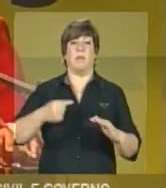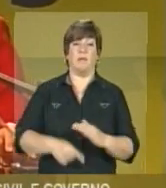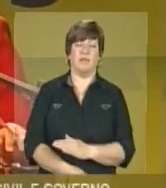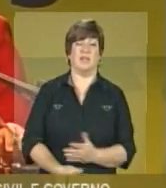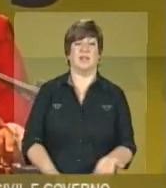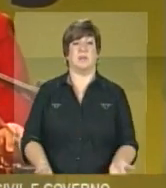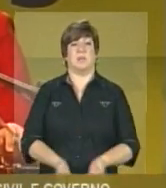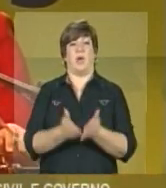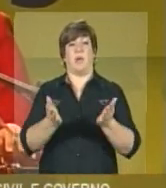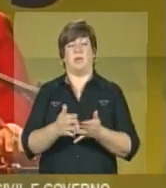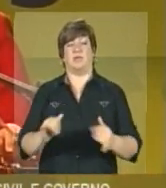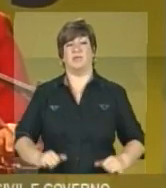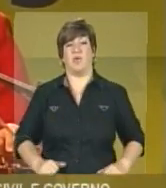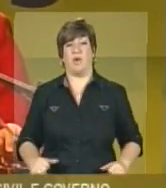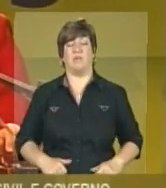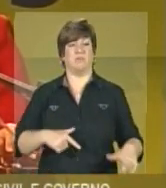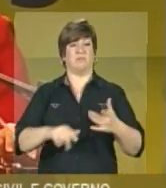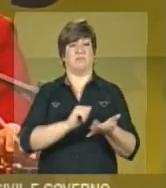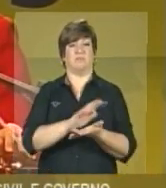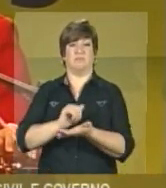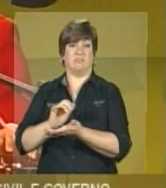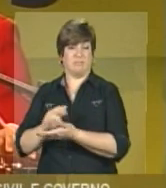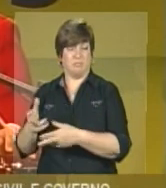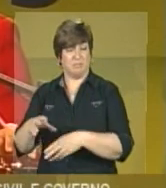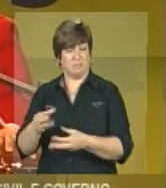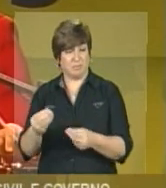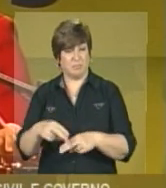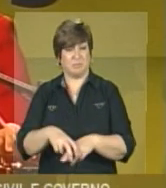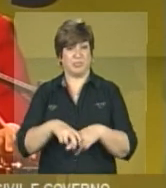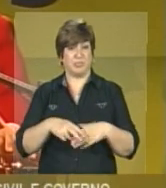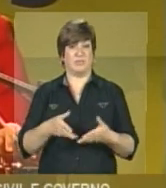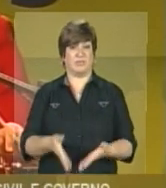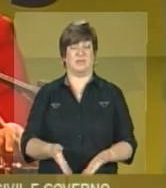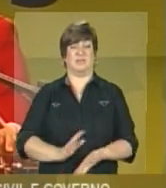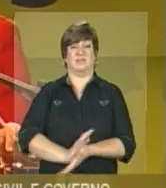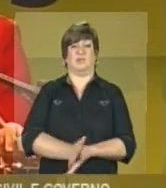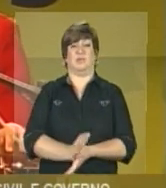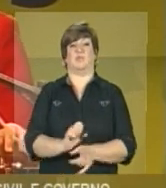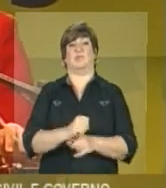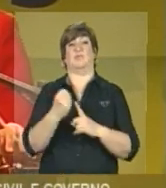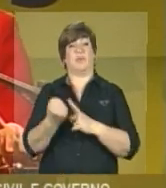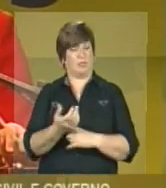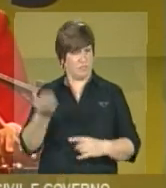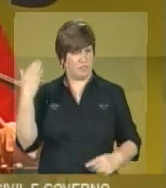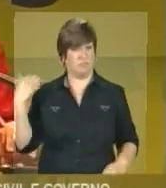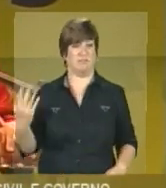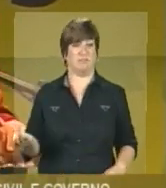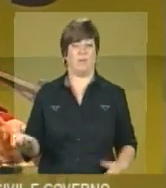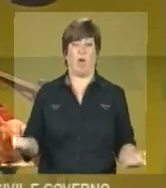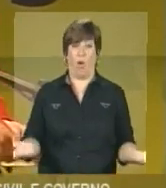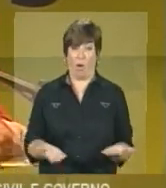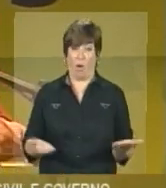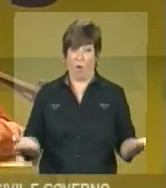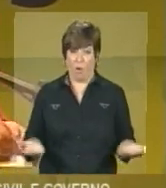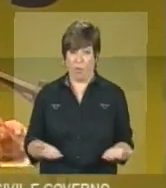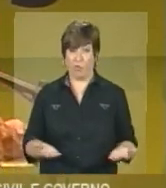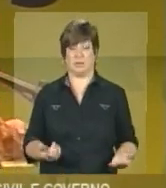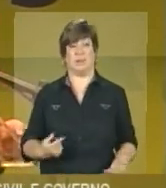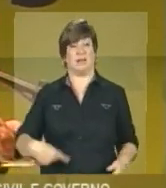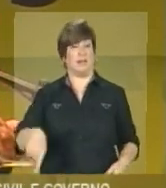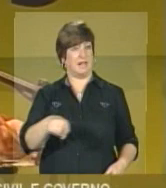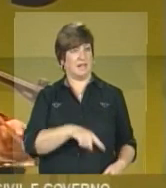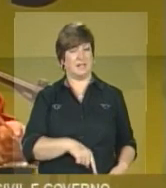a pobreza, o desemprego e a exclusão social. Hoje, essas